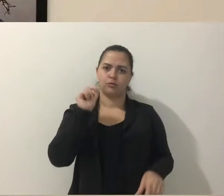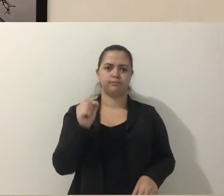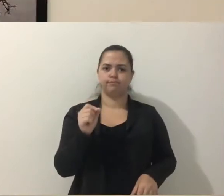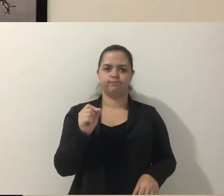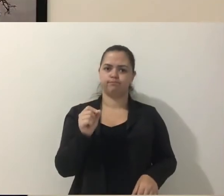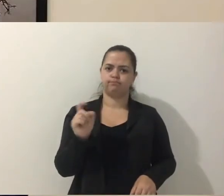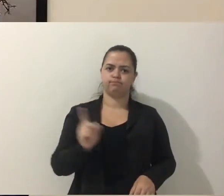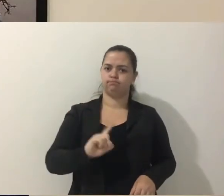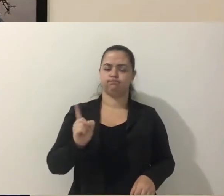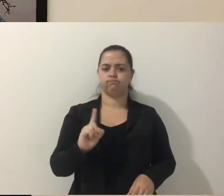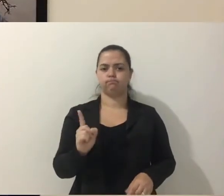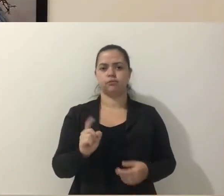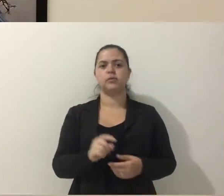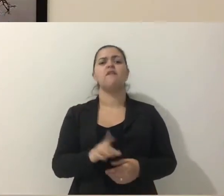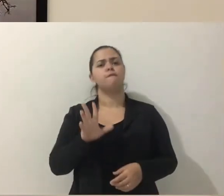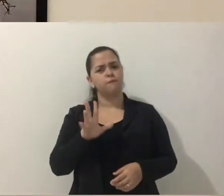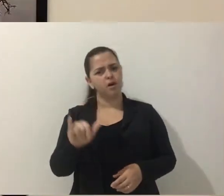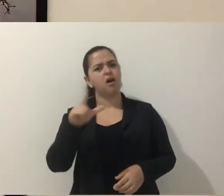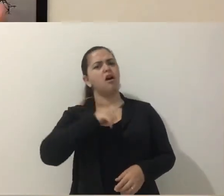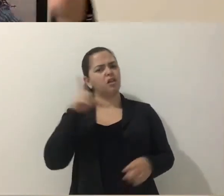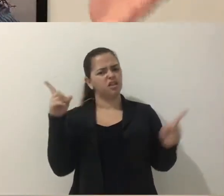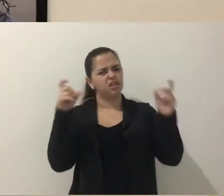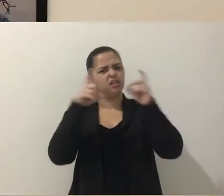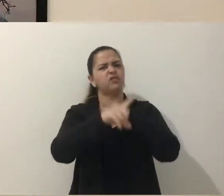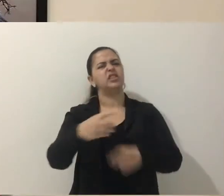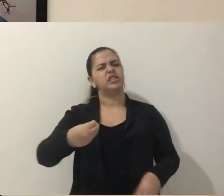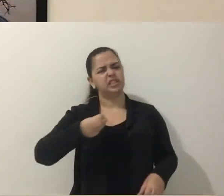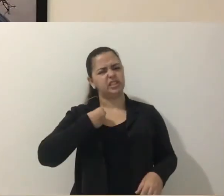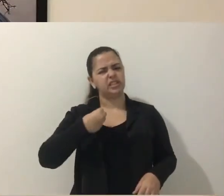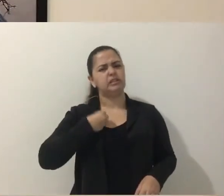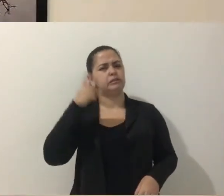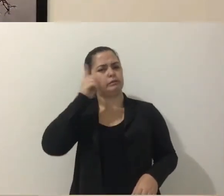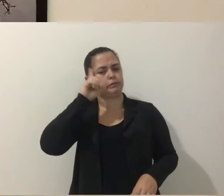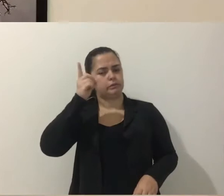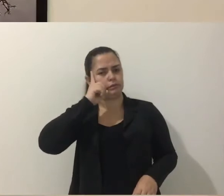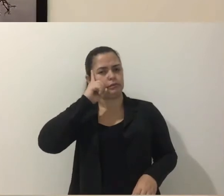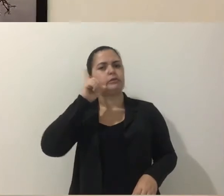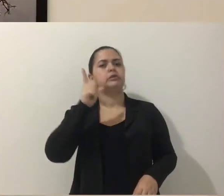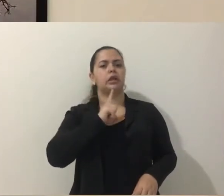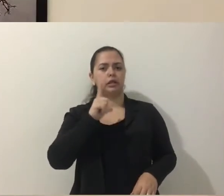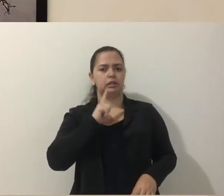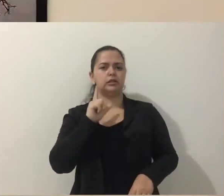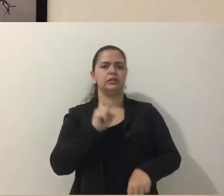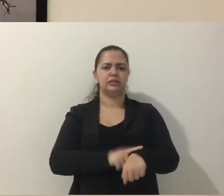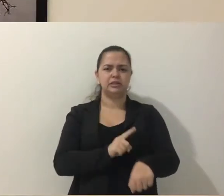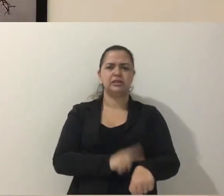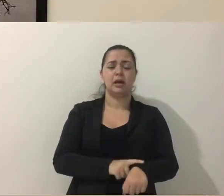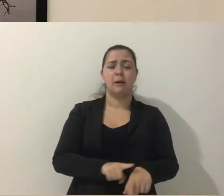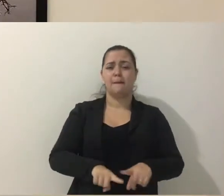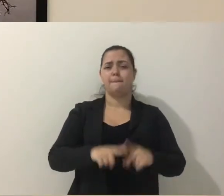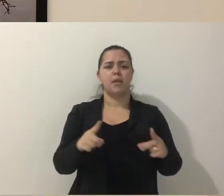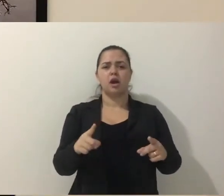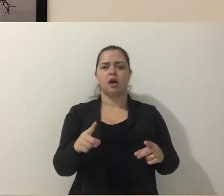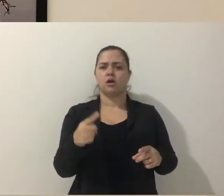nossos relacionamentos, dias difíceis, momentos difíceis, mas deixa eu dizer uma coisa, nós não estamos sozinhos. Nós temos